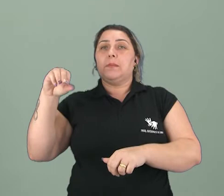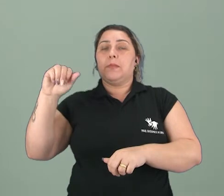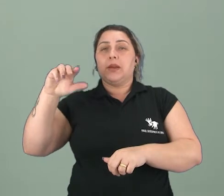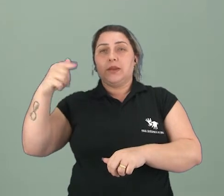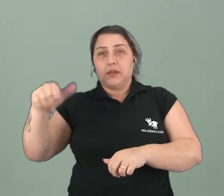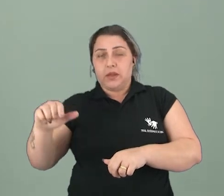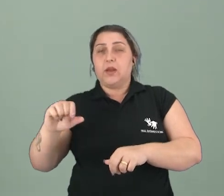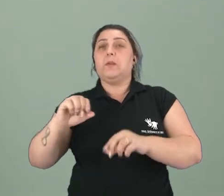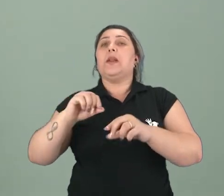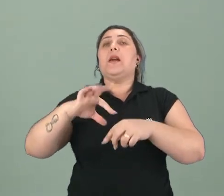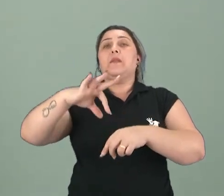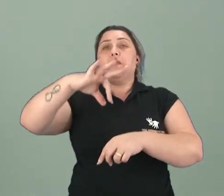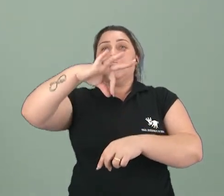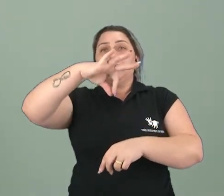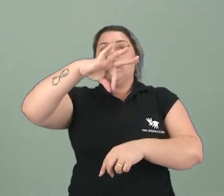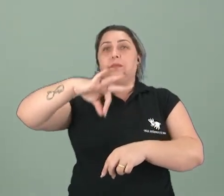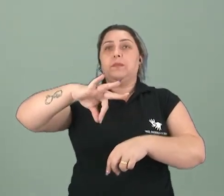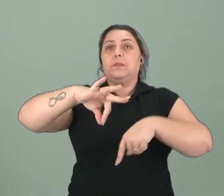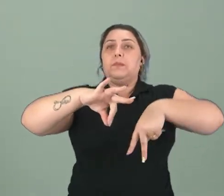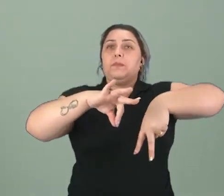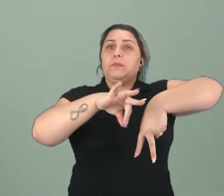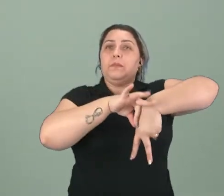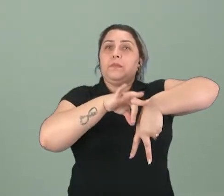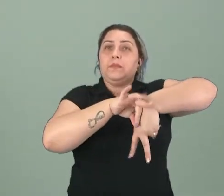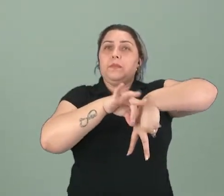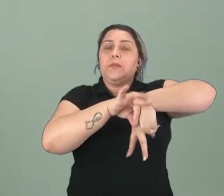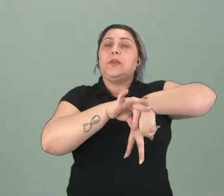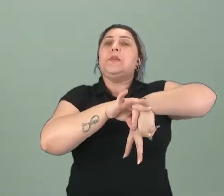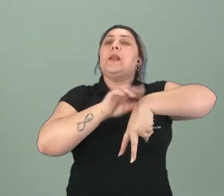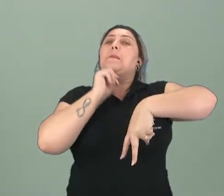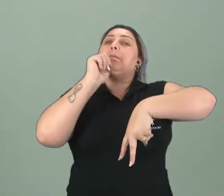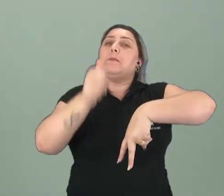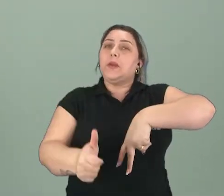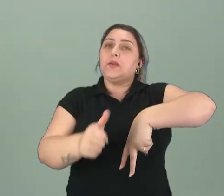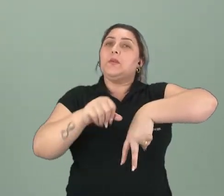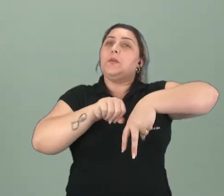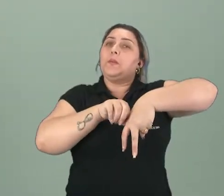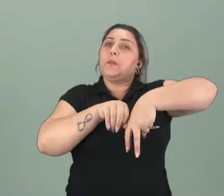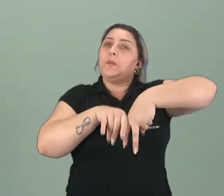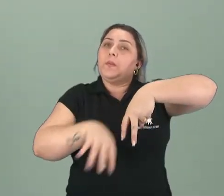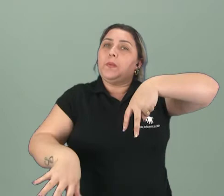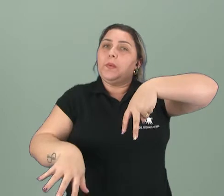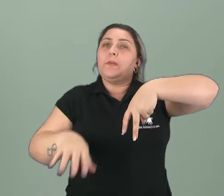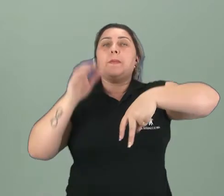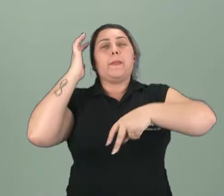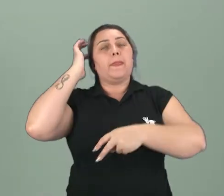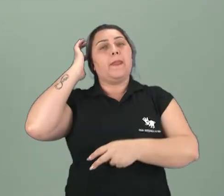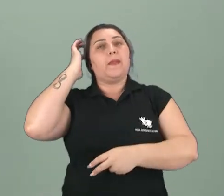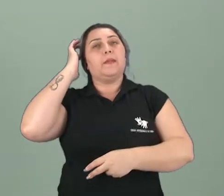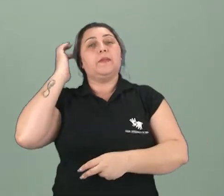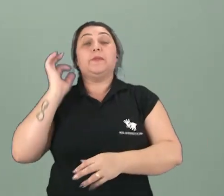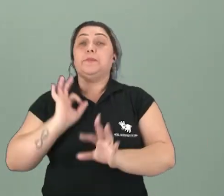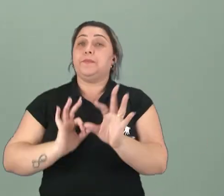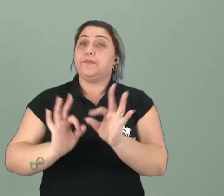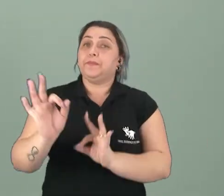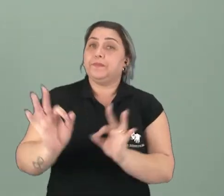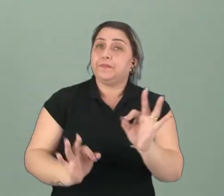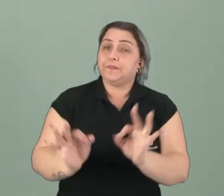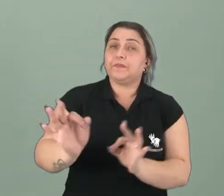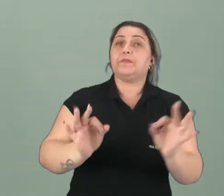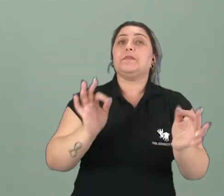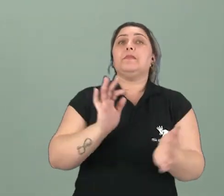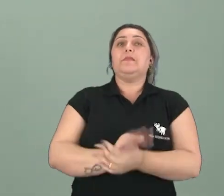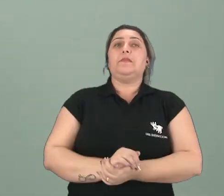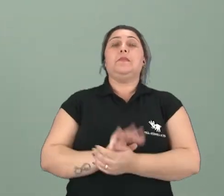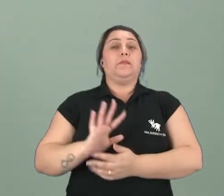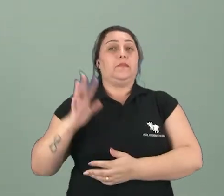eliminado pela vagina, pelo processo da menstruação. Então, o endométrio é como se ele se preparasse para